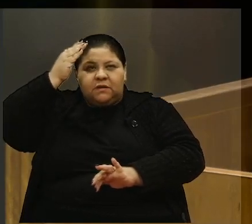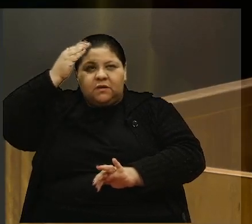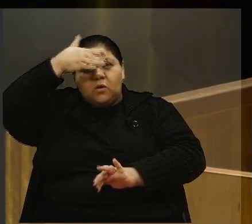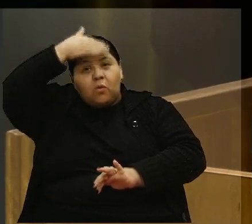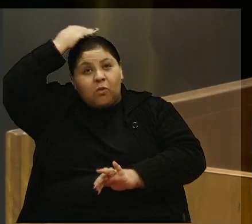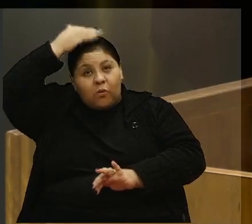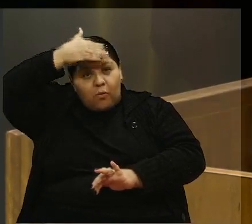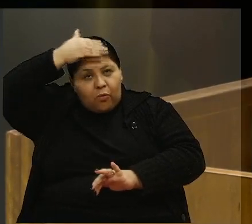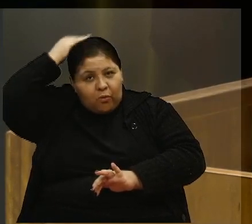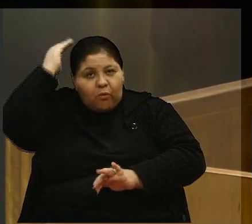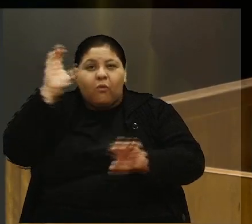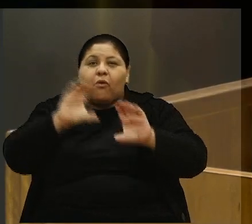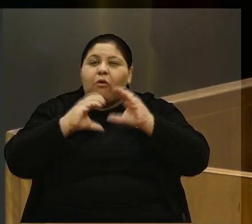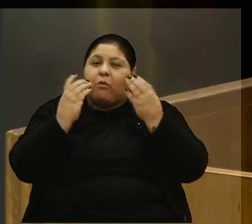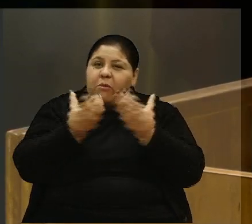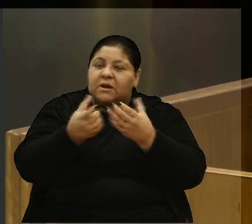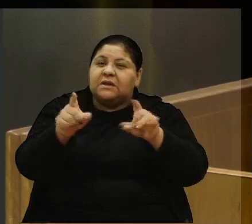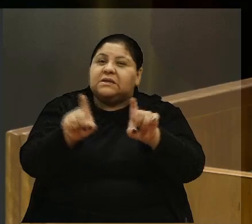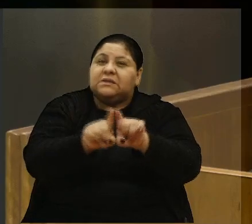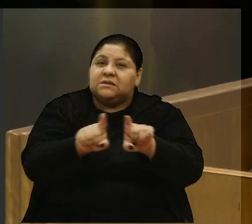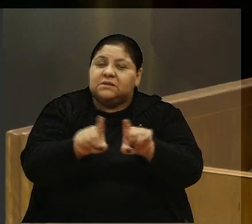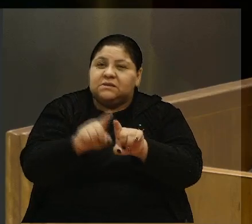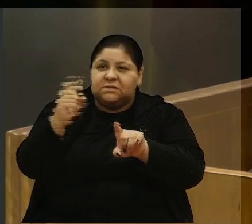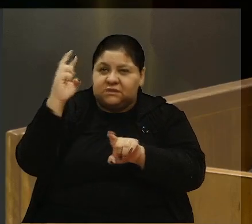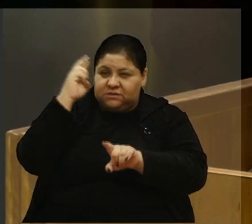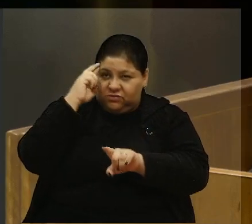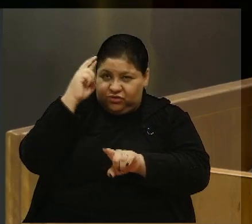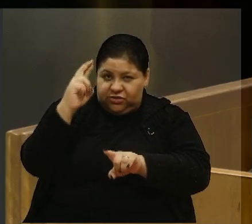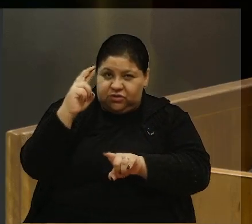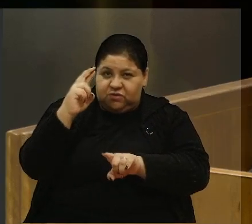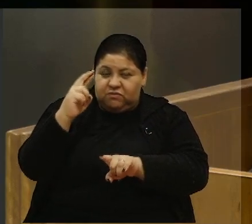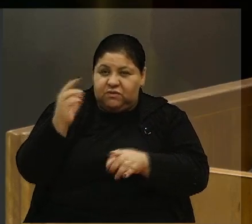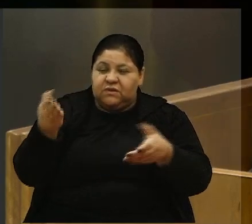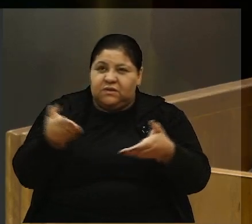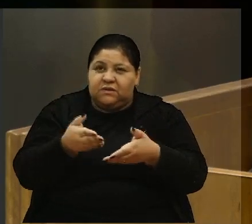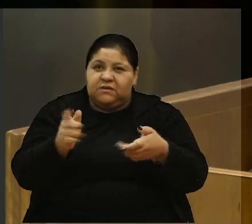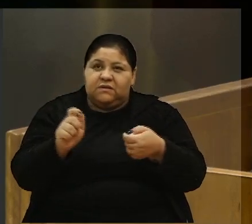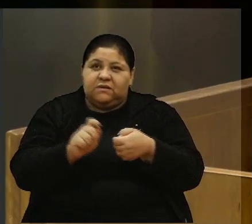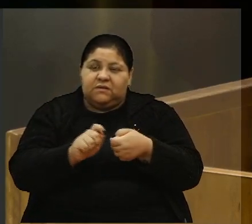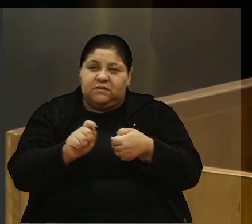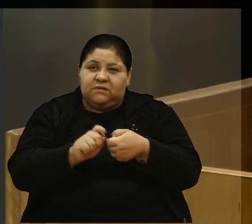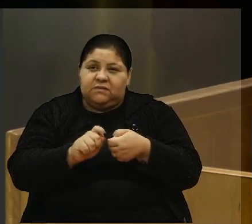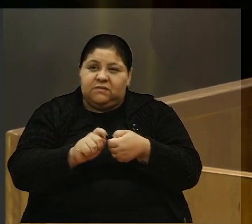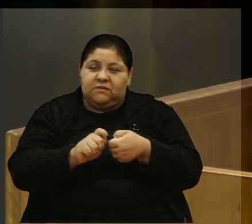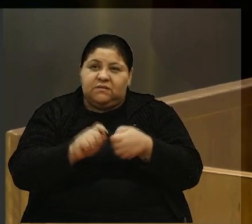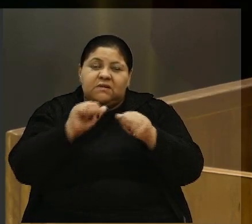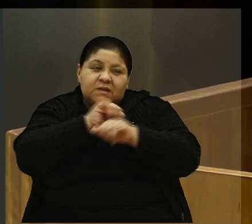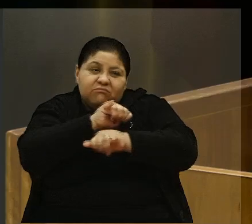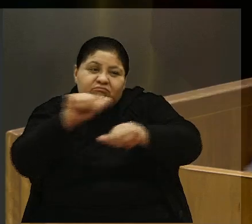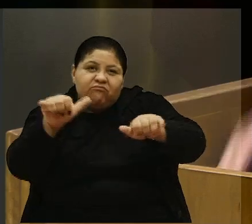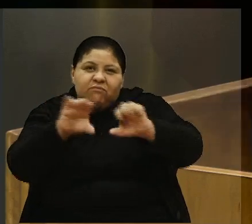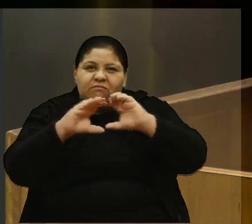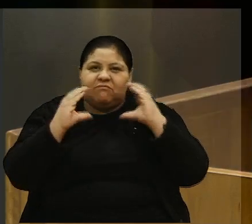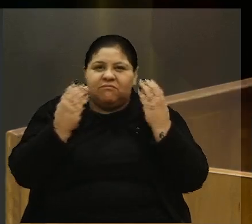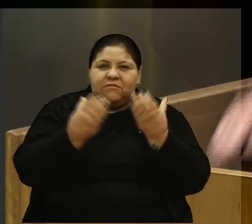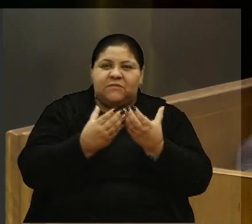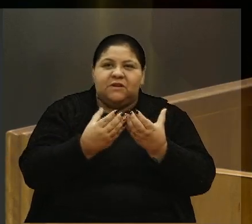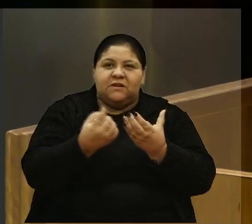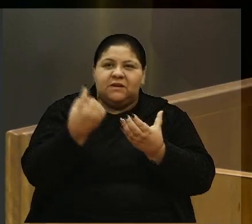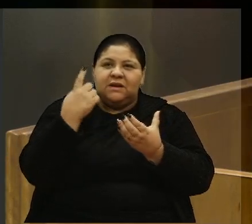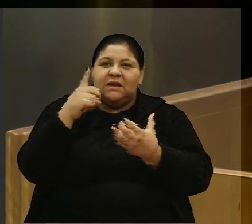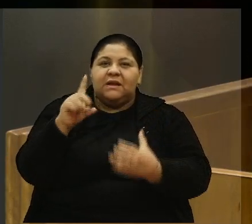tínhamos feito a mesma coisa que o diretor João está fazendo, levando essa discussão às comunidades. Lá no